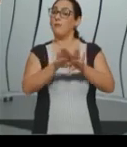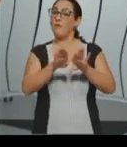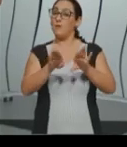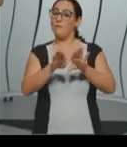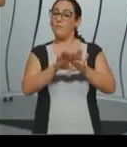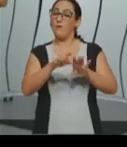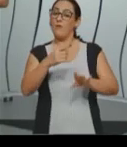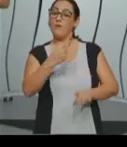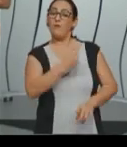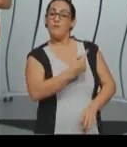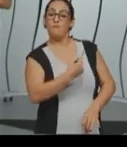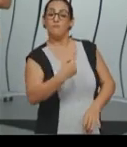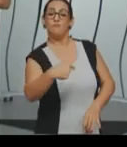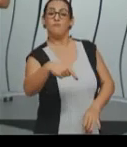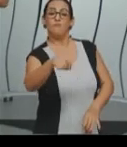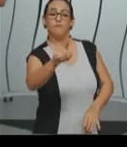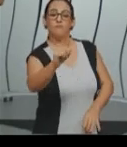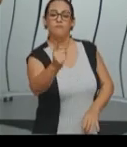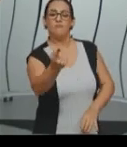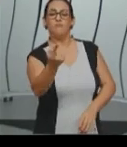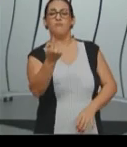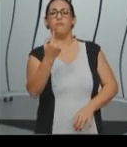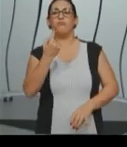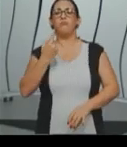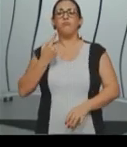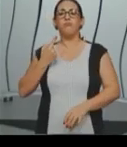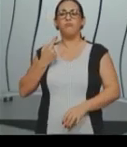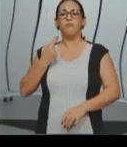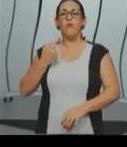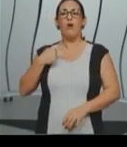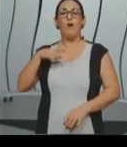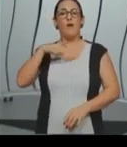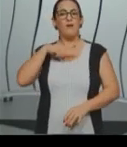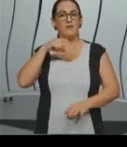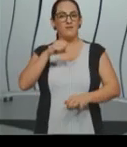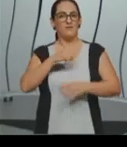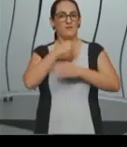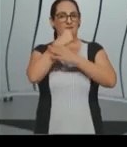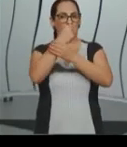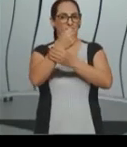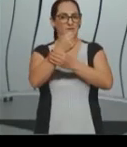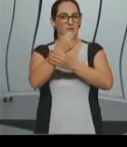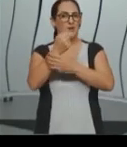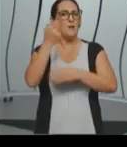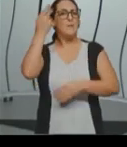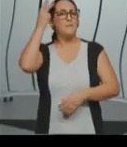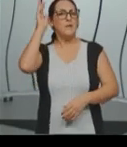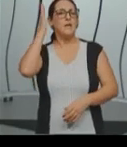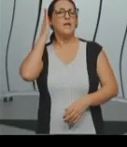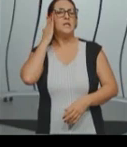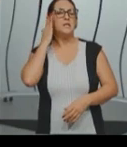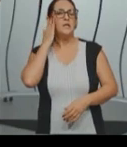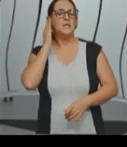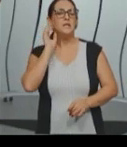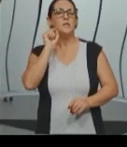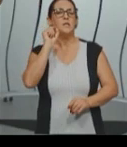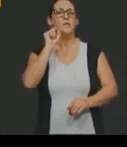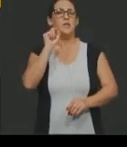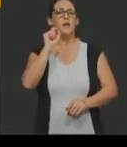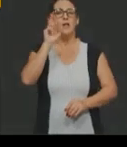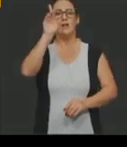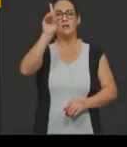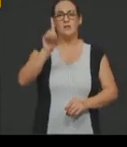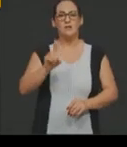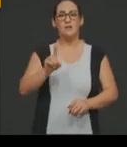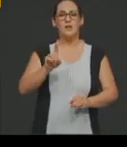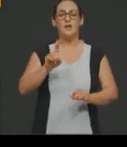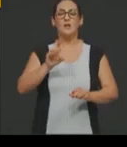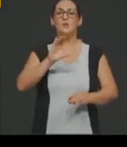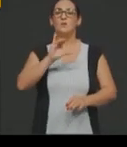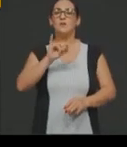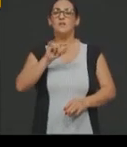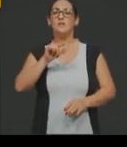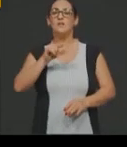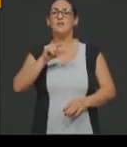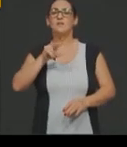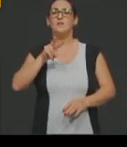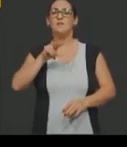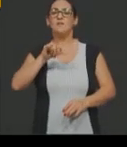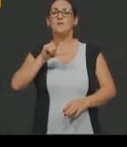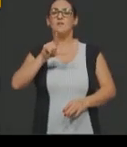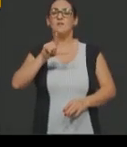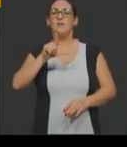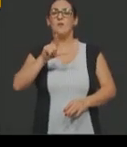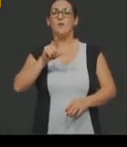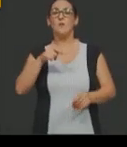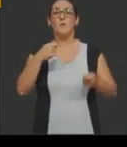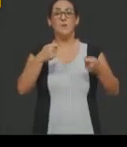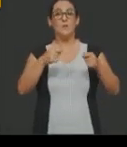vamos dizer assim. Bom, para a gente falar de direitos civis, é importante também a gente trabalhar com alguns conceitos, já que nós